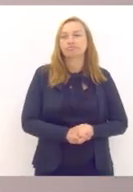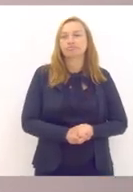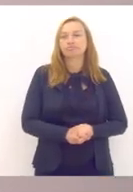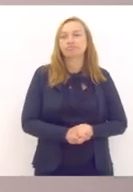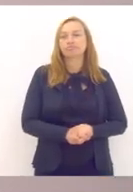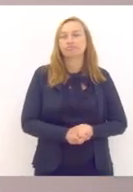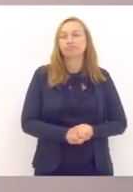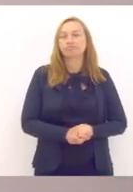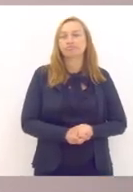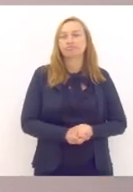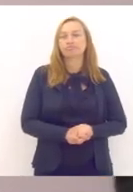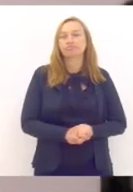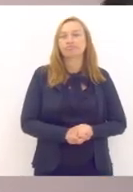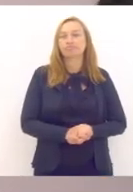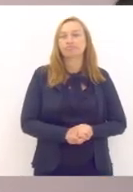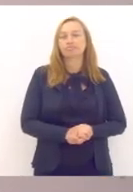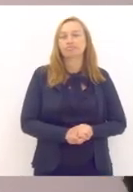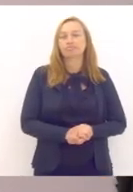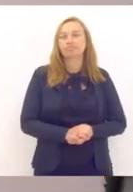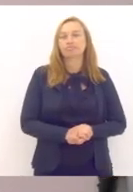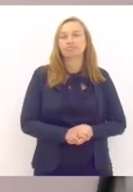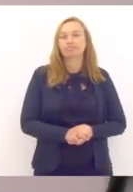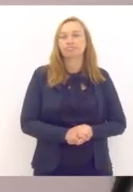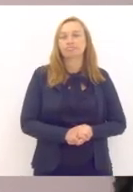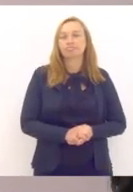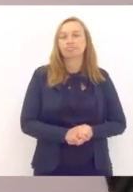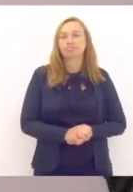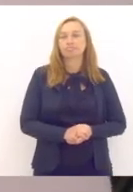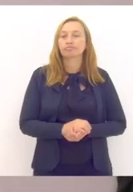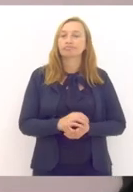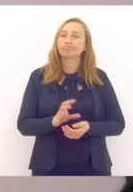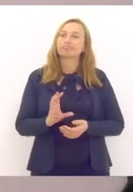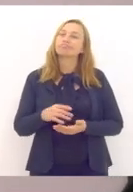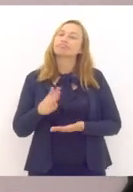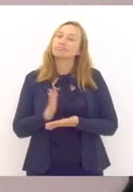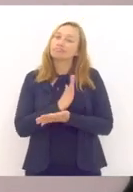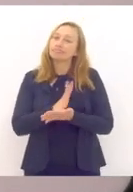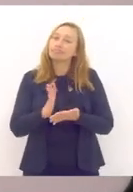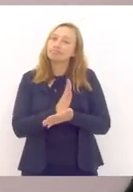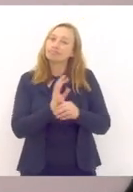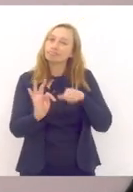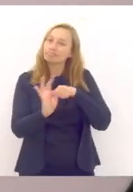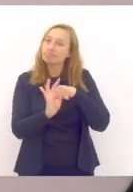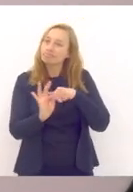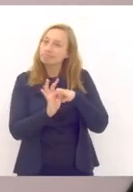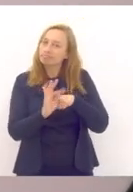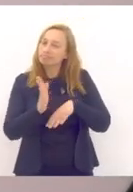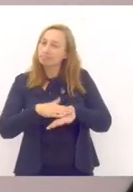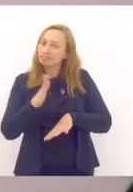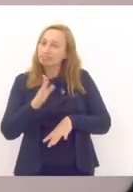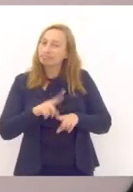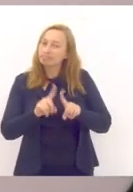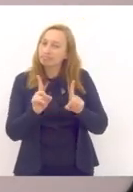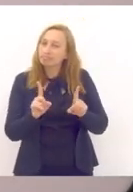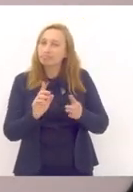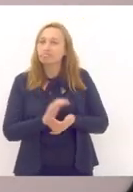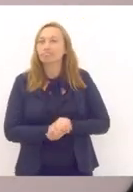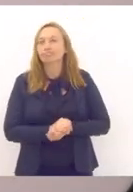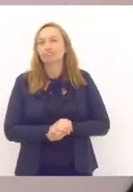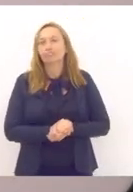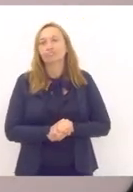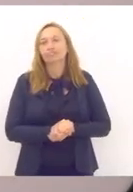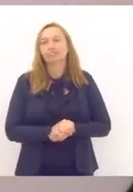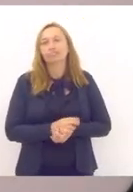Vou começar a falar sobre os índices constitucionais. Às vezes a gente é um pouco técnico demais, mas se a gente, quando a gente escapa